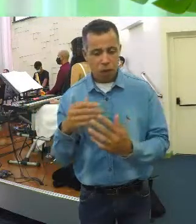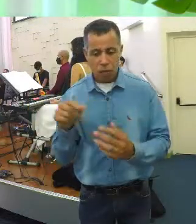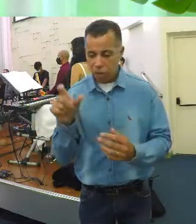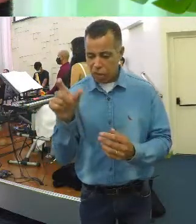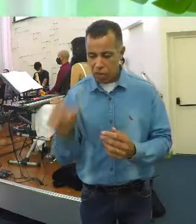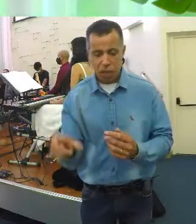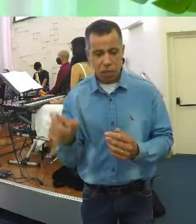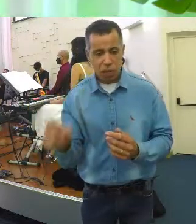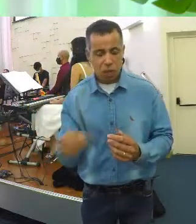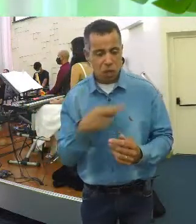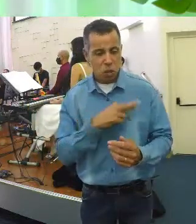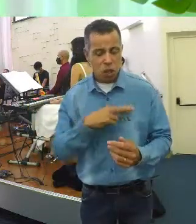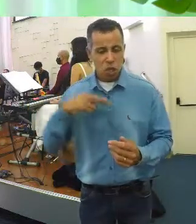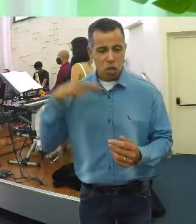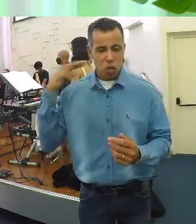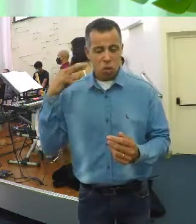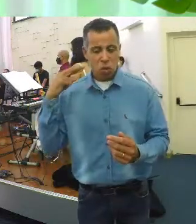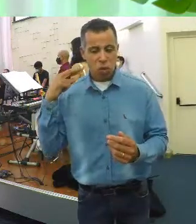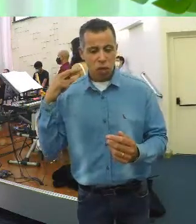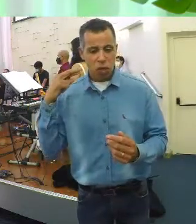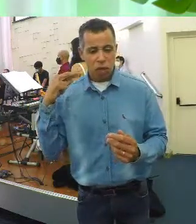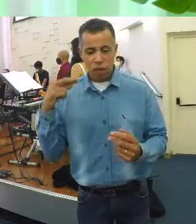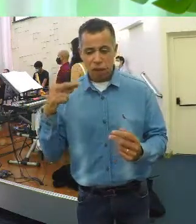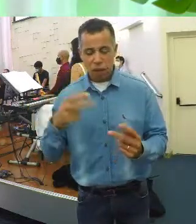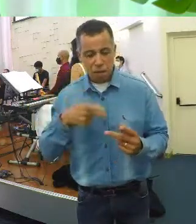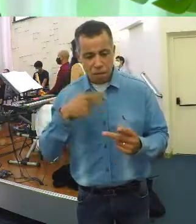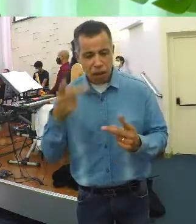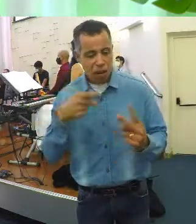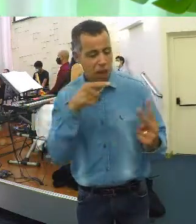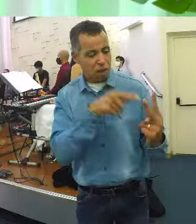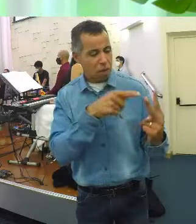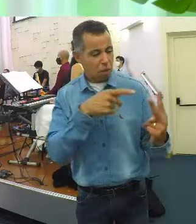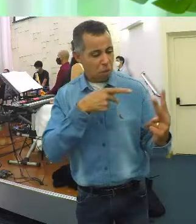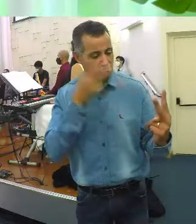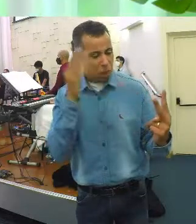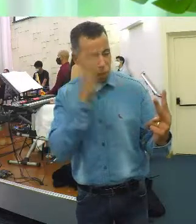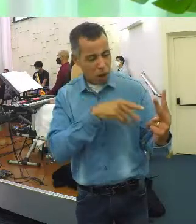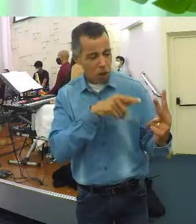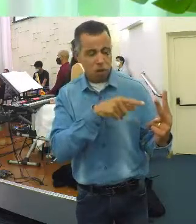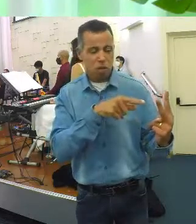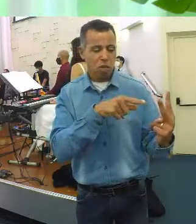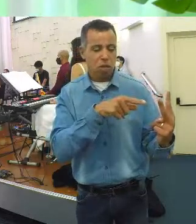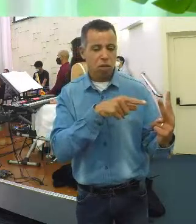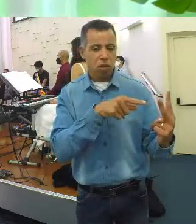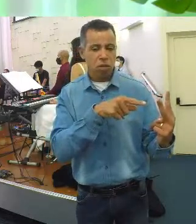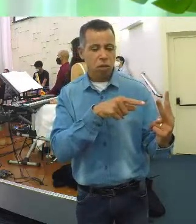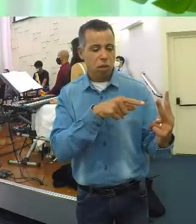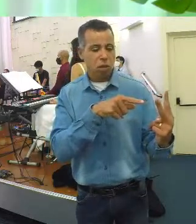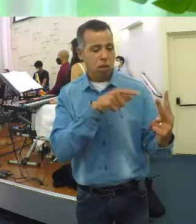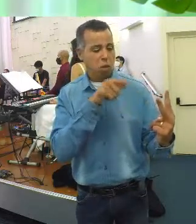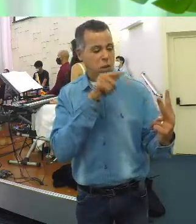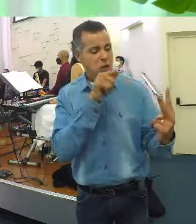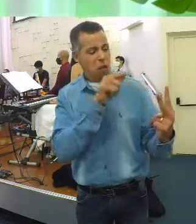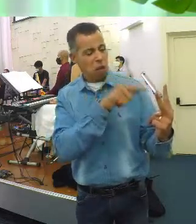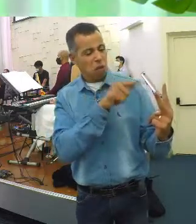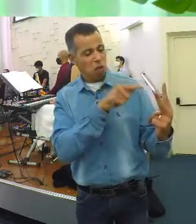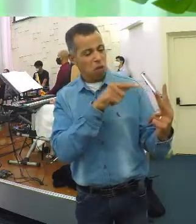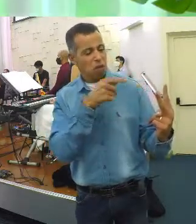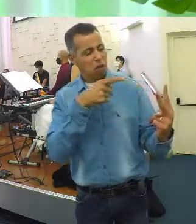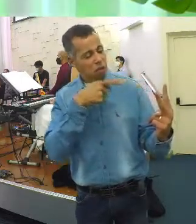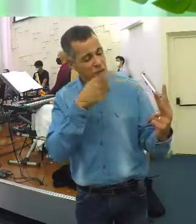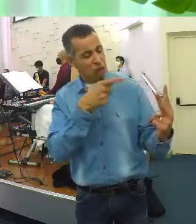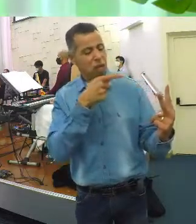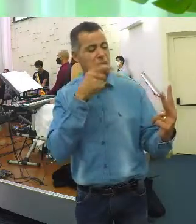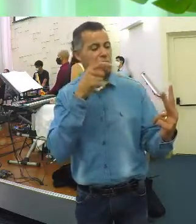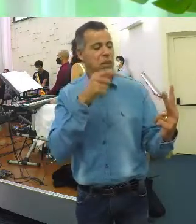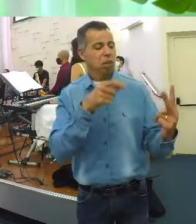opunham a Paulo. A blasfêmia aqui não necessariamente a Deus, mas eles diziam que Paulo falava por Satanás,